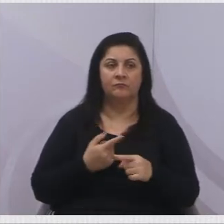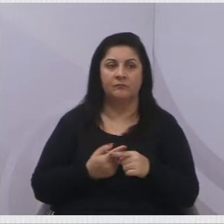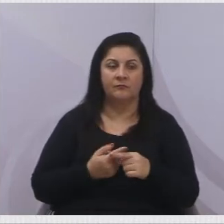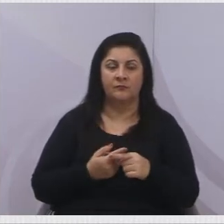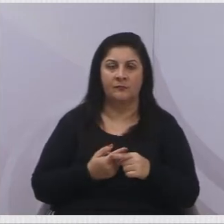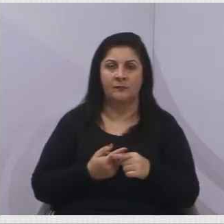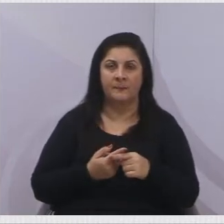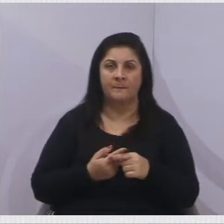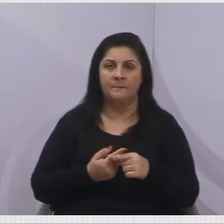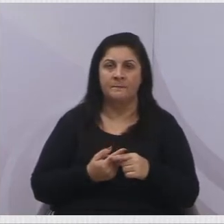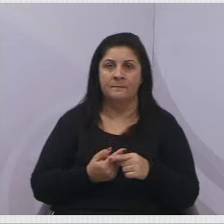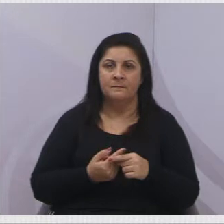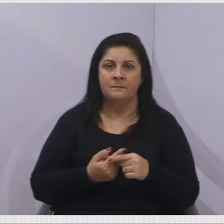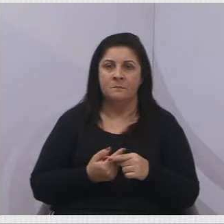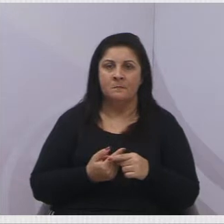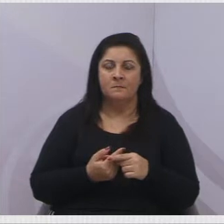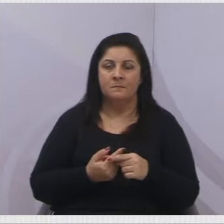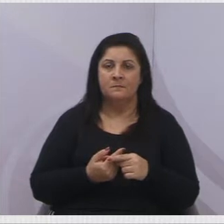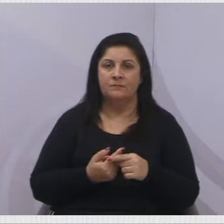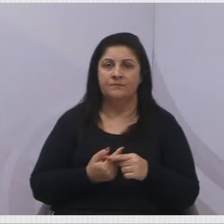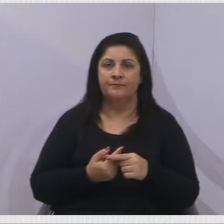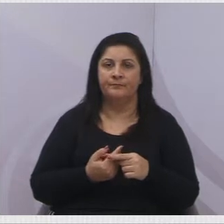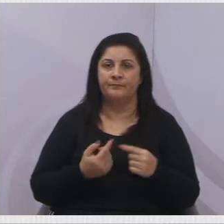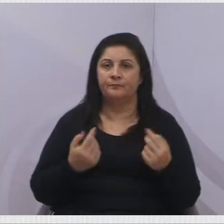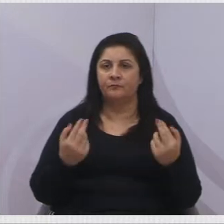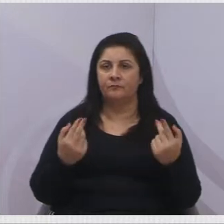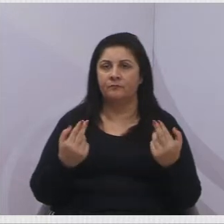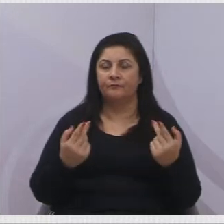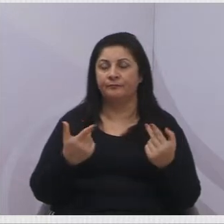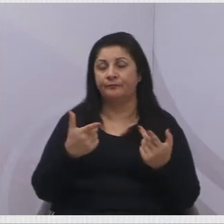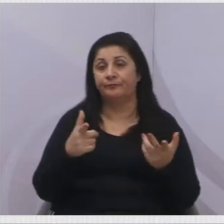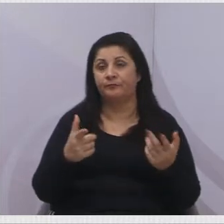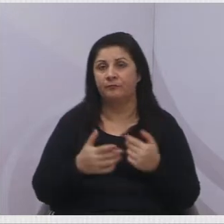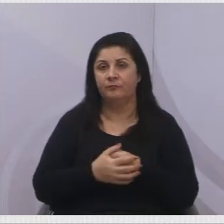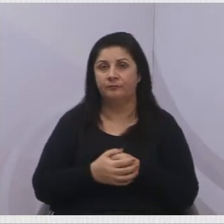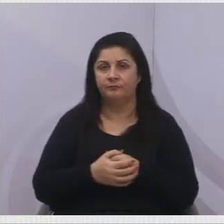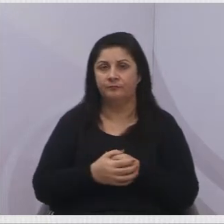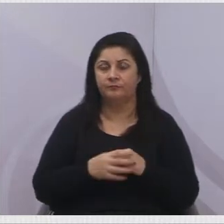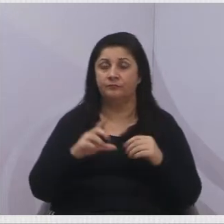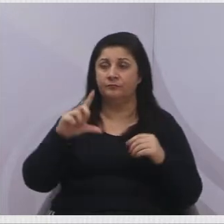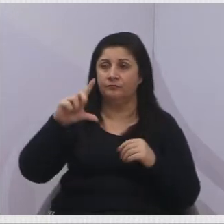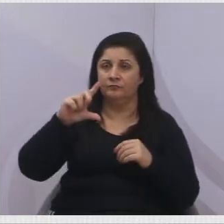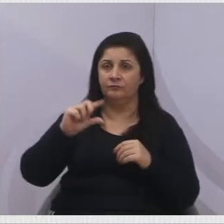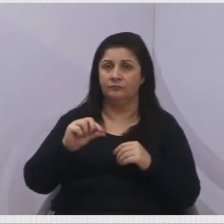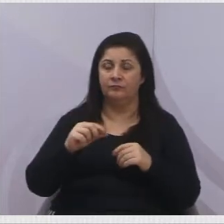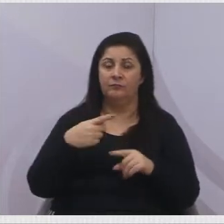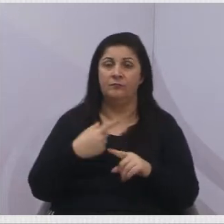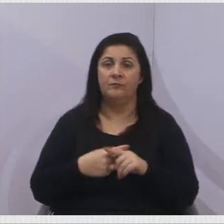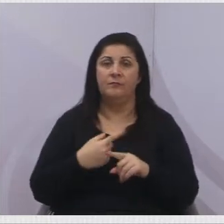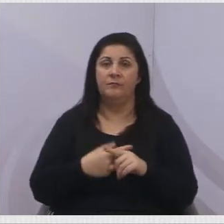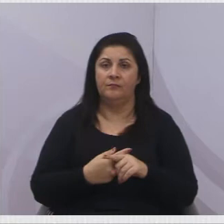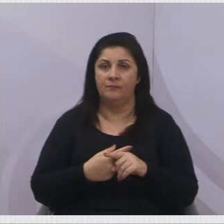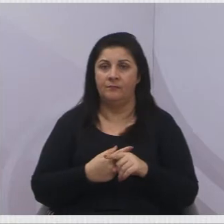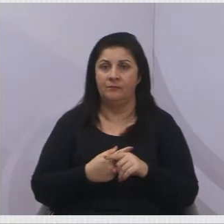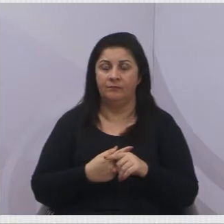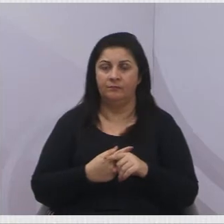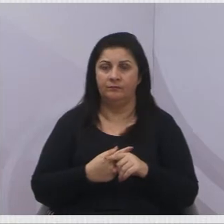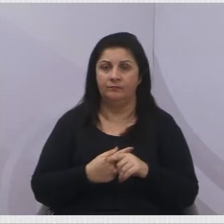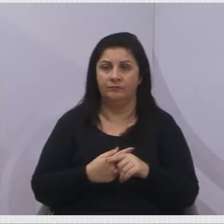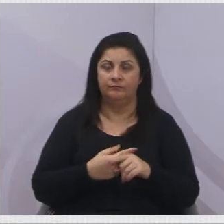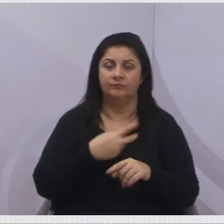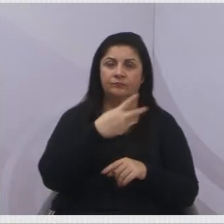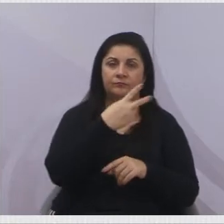foi dada para casos semelhantes. Essa redução, ela se deu porque, no ano